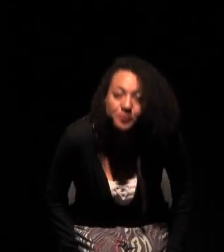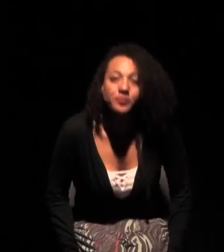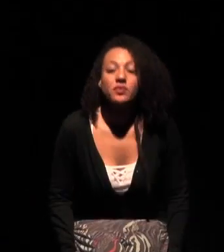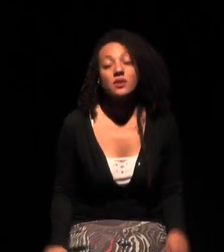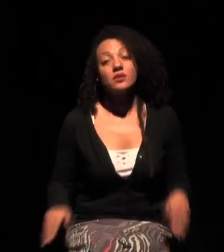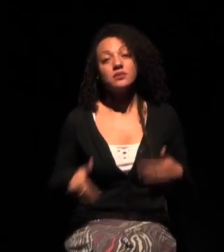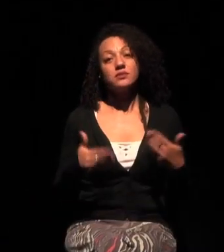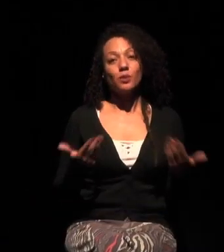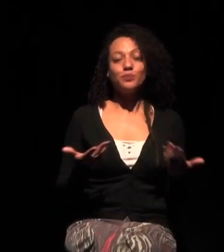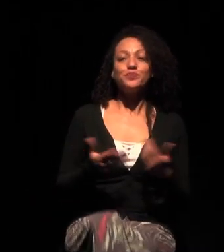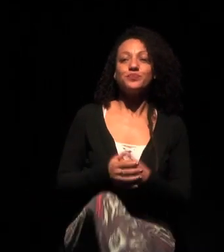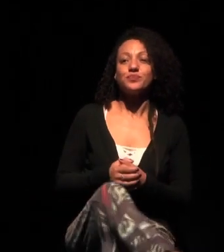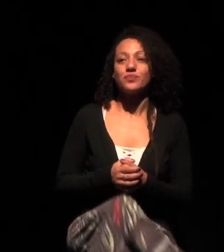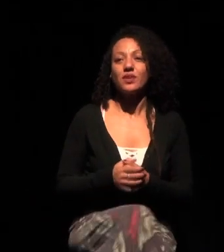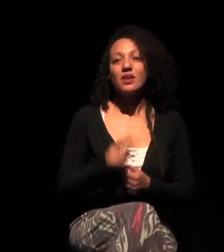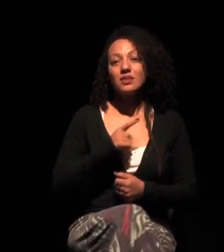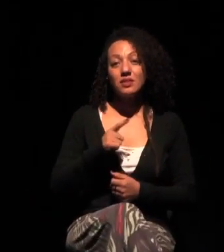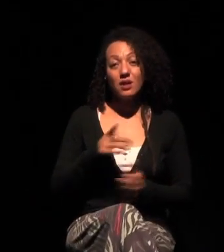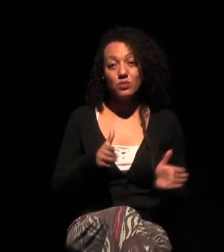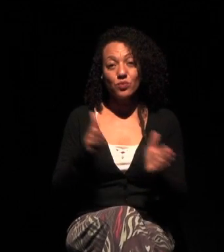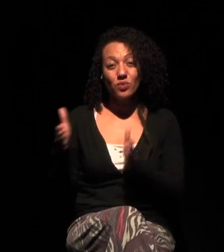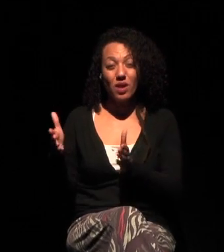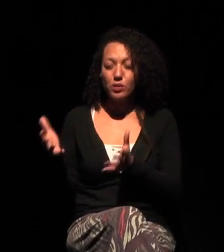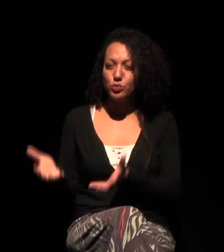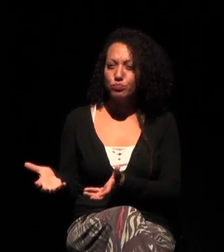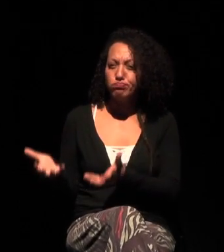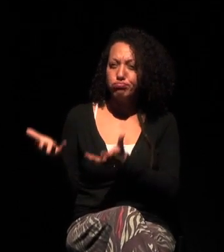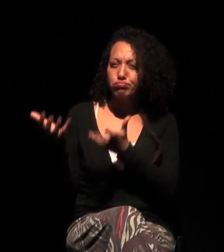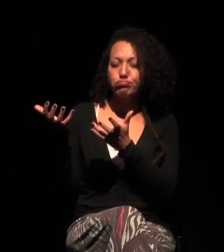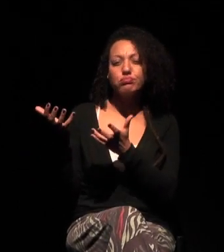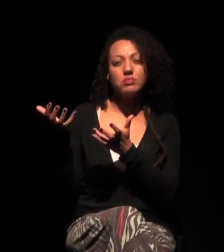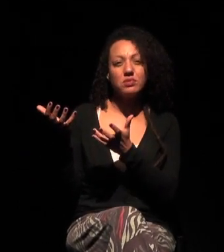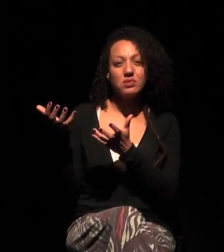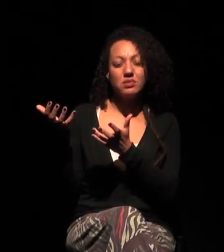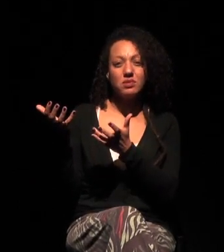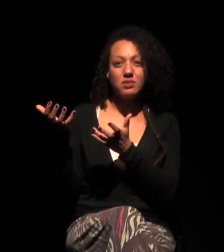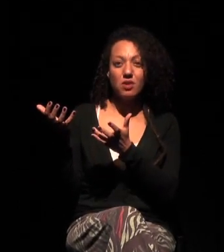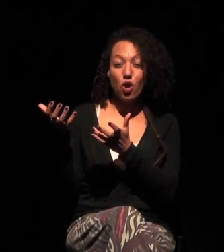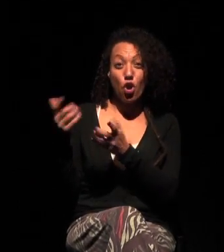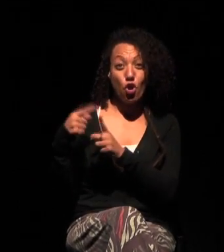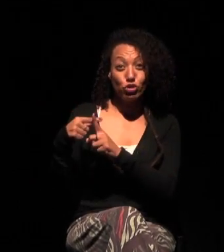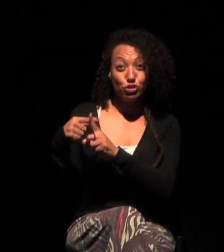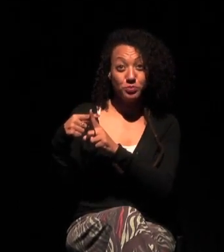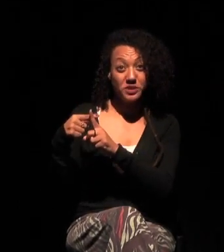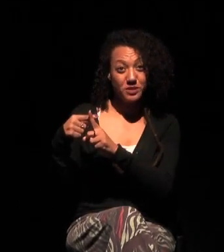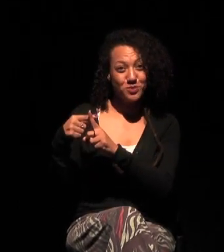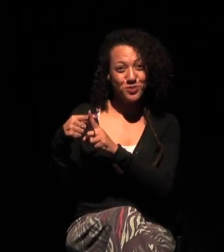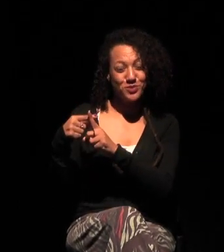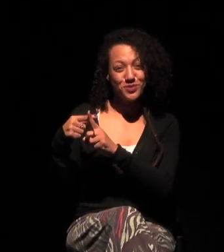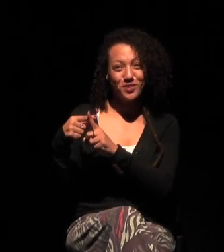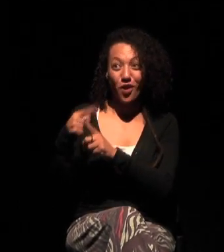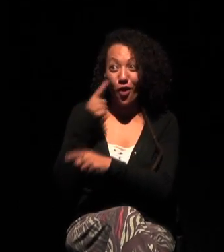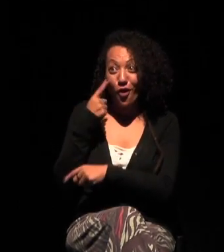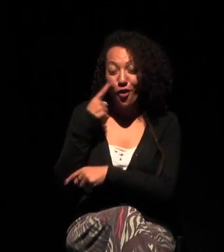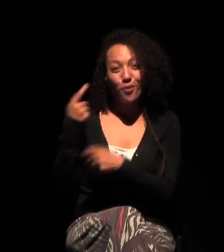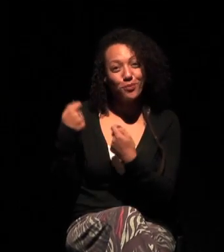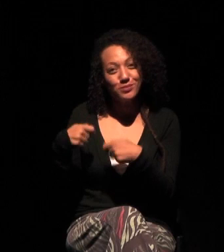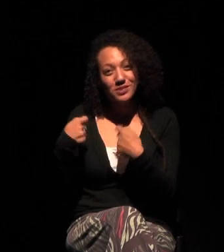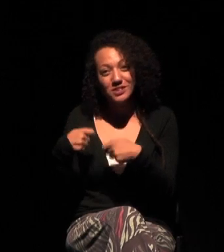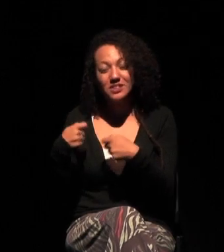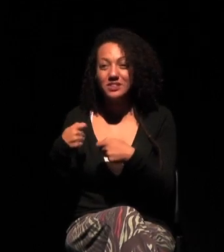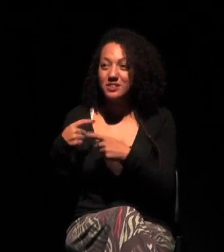uma exaltação digamos assim para um pouco de otimismo no sentido de óleo é preciso